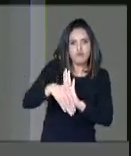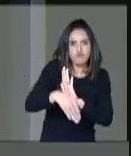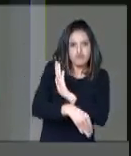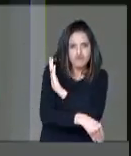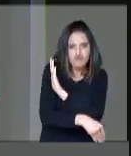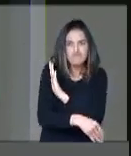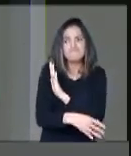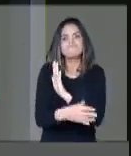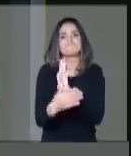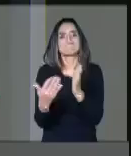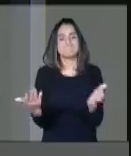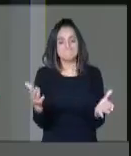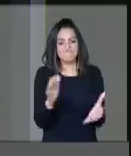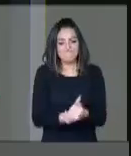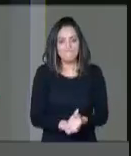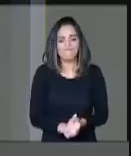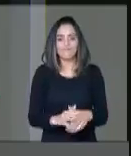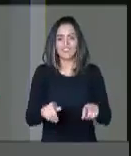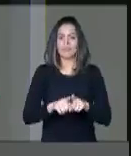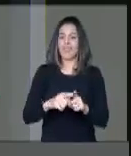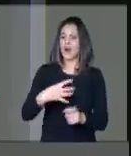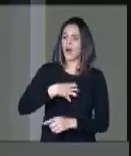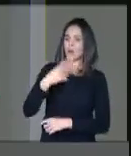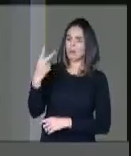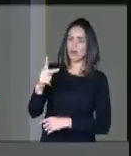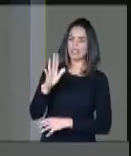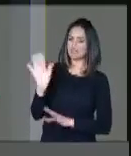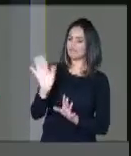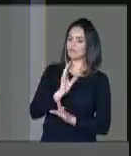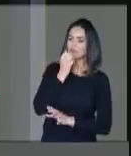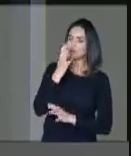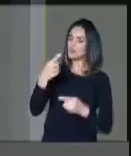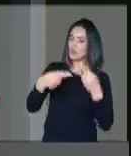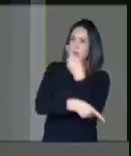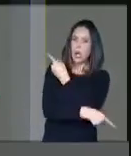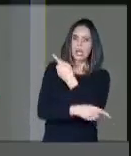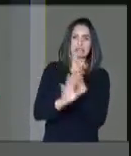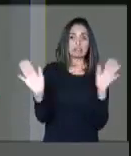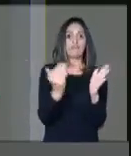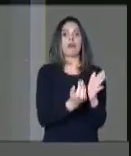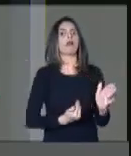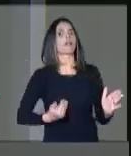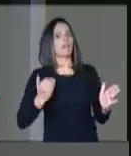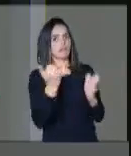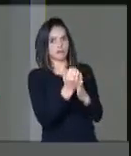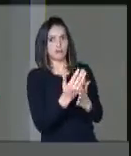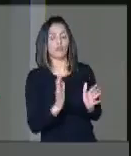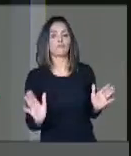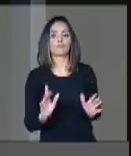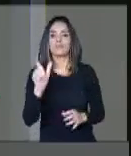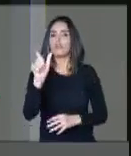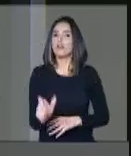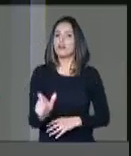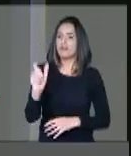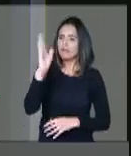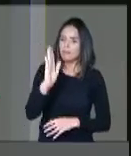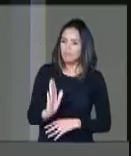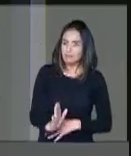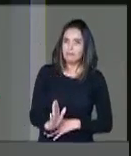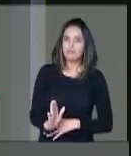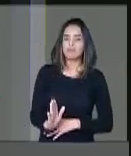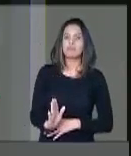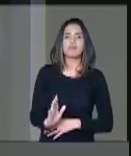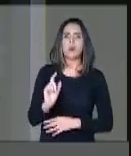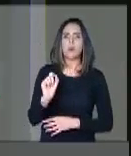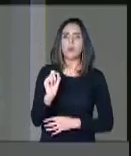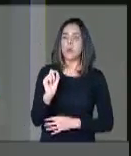seu comportamento também cresceu. O Brasil não se reconhece nesse presidente, porque esperava